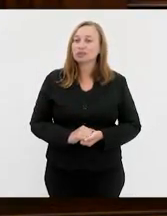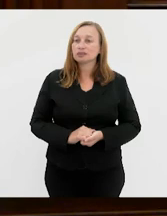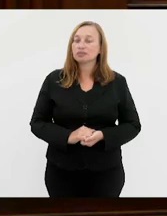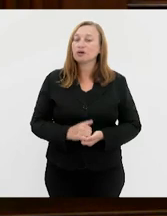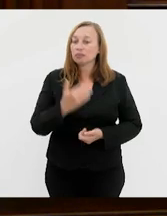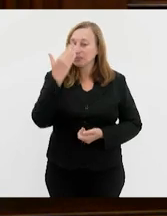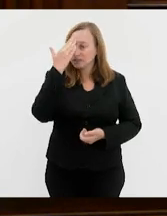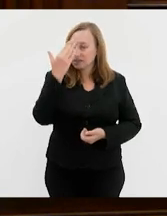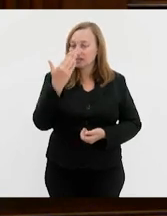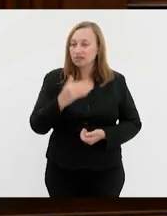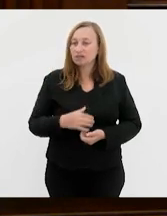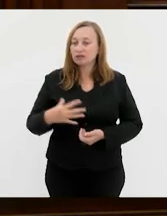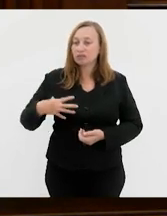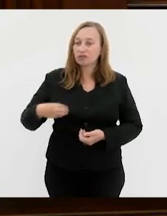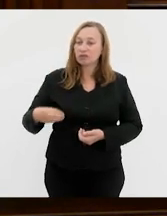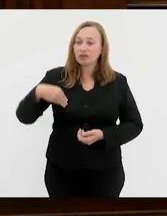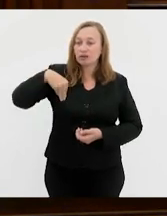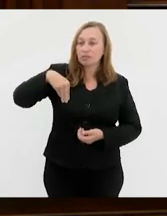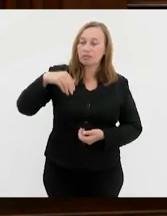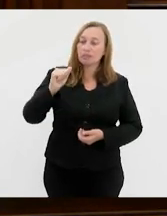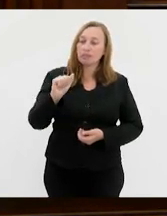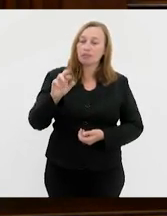obrigado ao meu filho Marcelo,